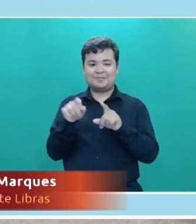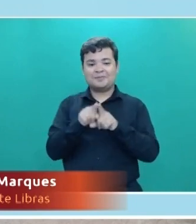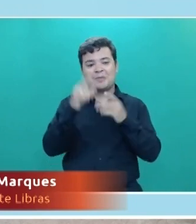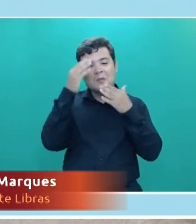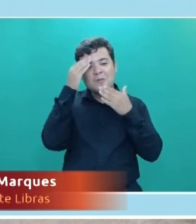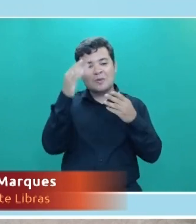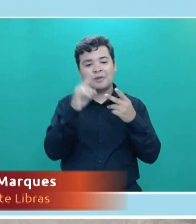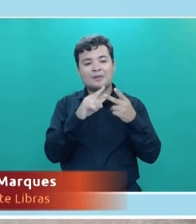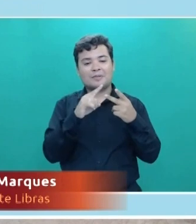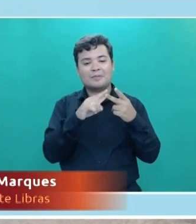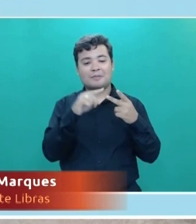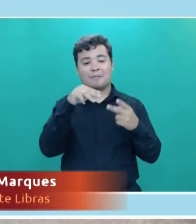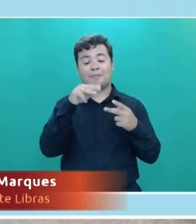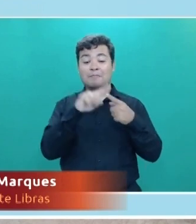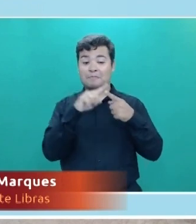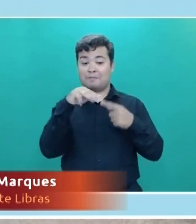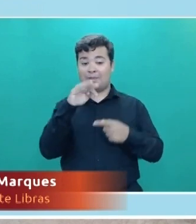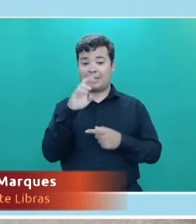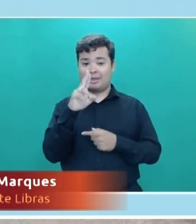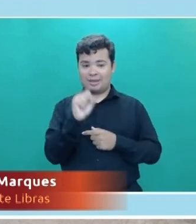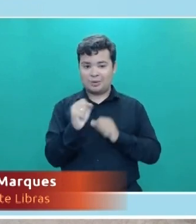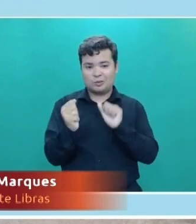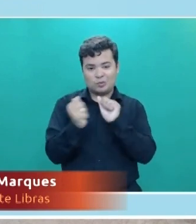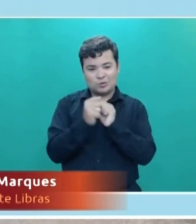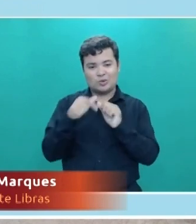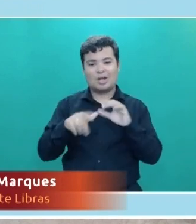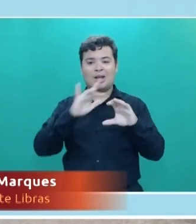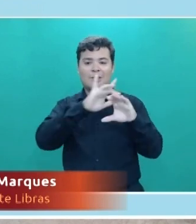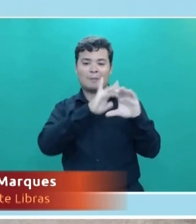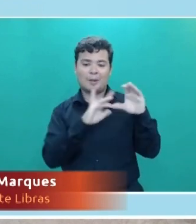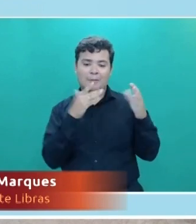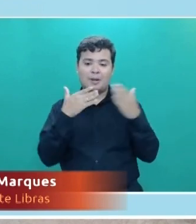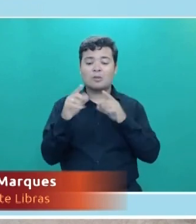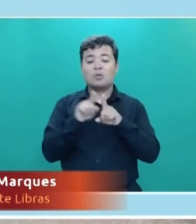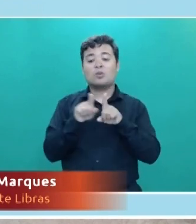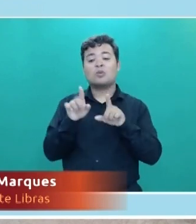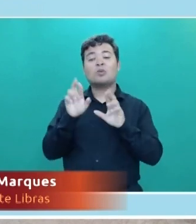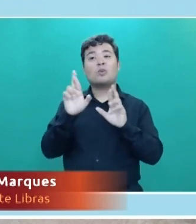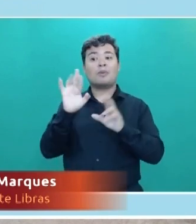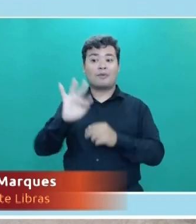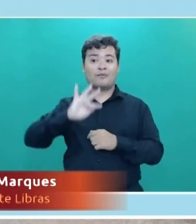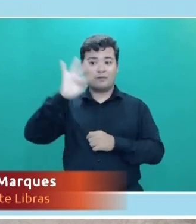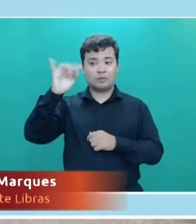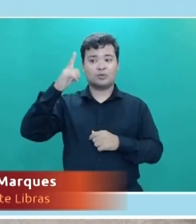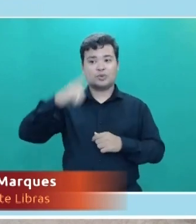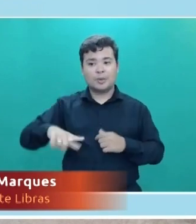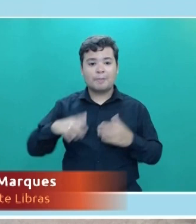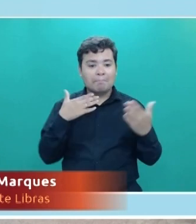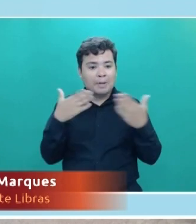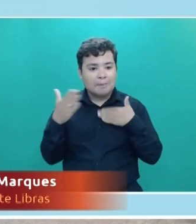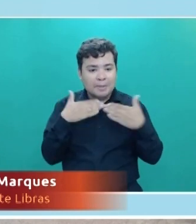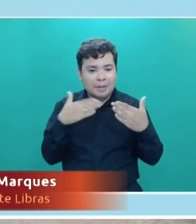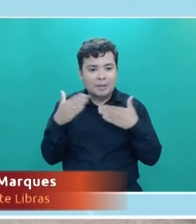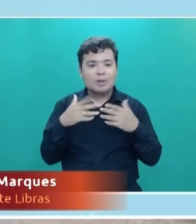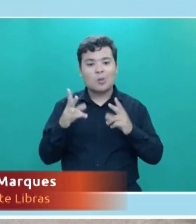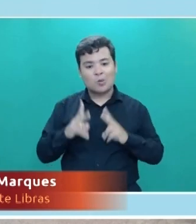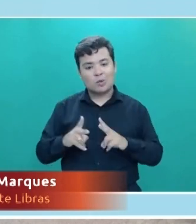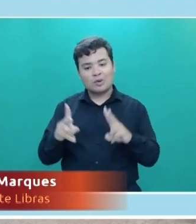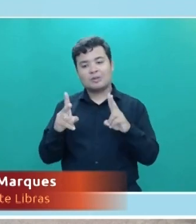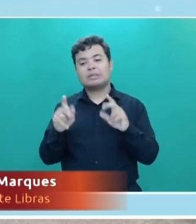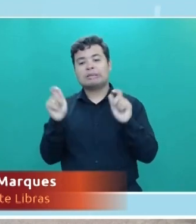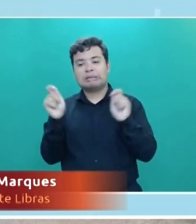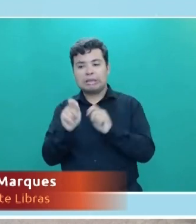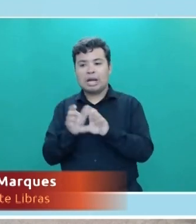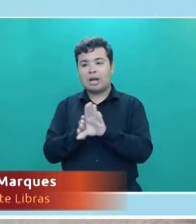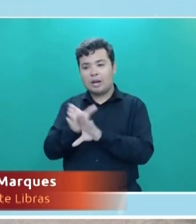gente no Conexões. Espero que a gente discuta outras questões também e a gente consiga orientar melhor, né,